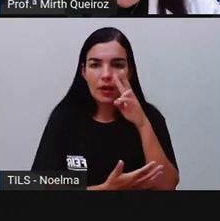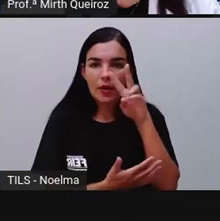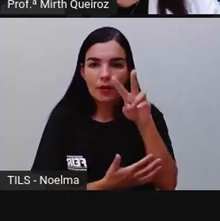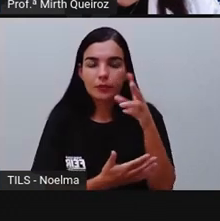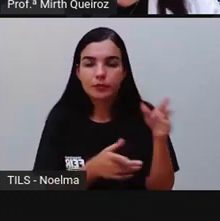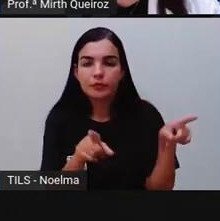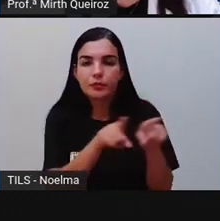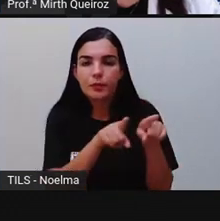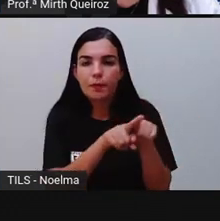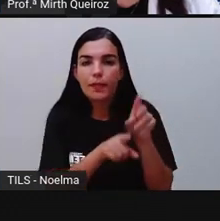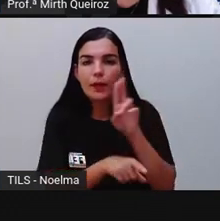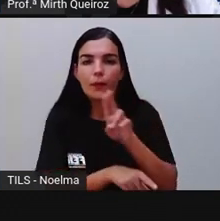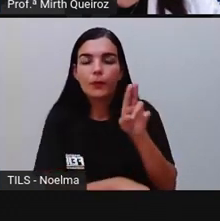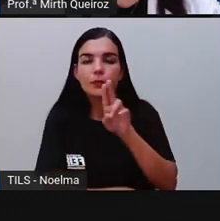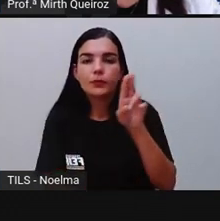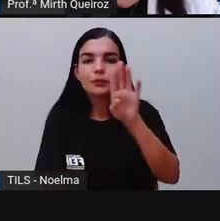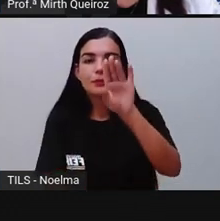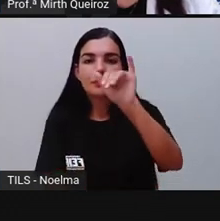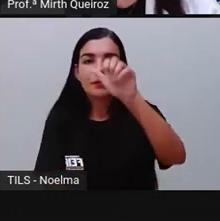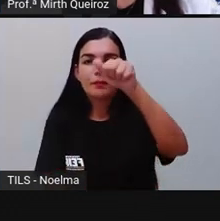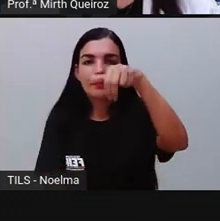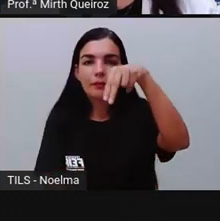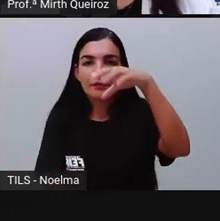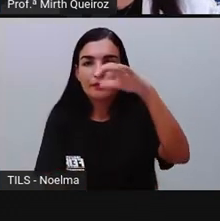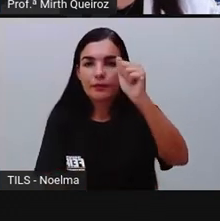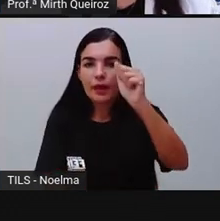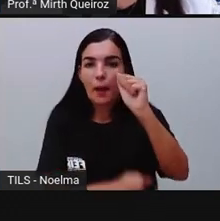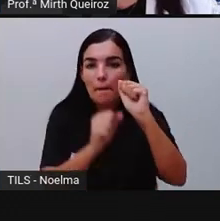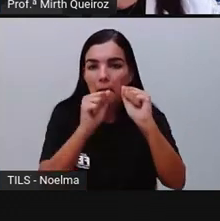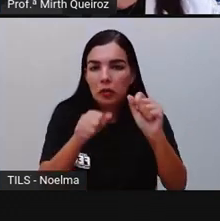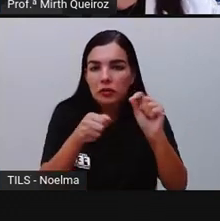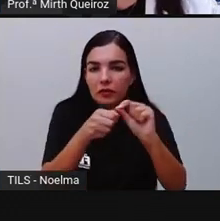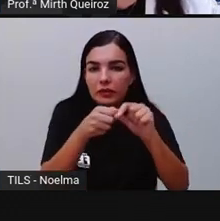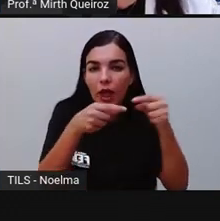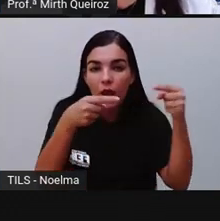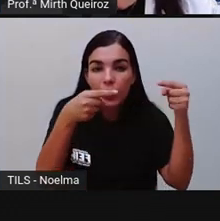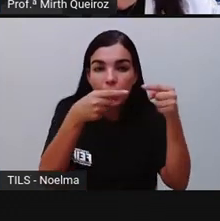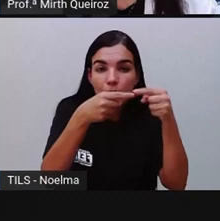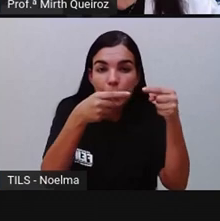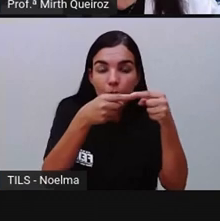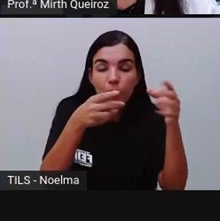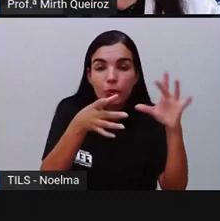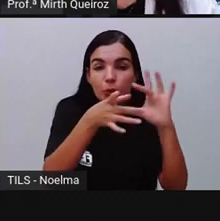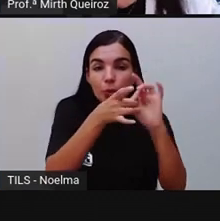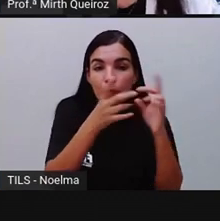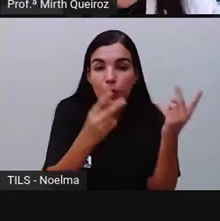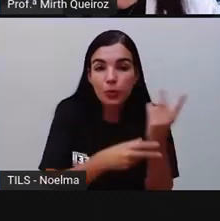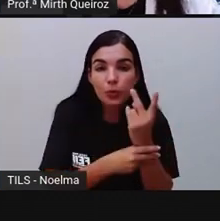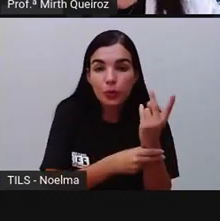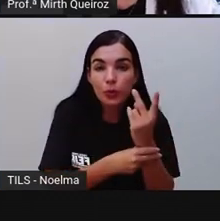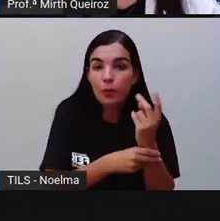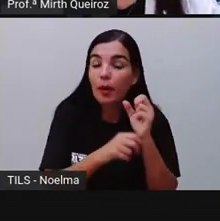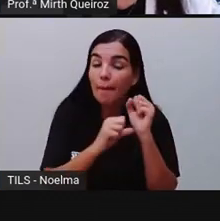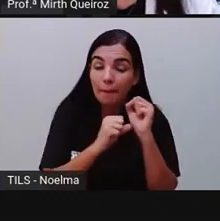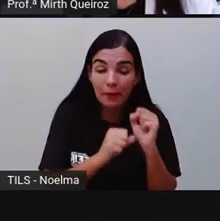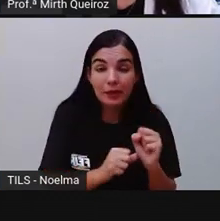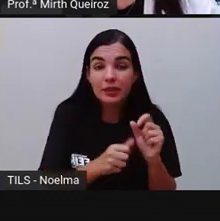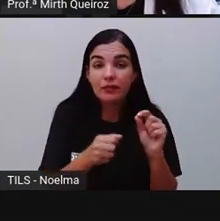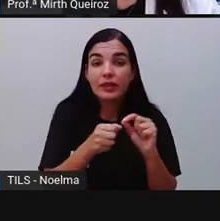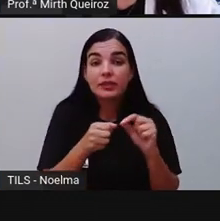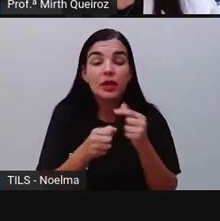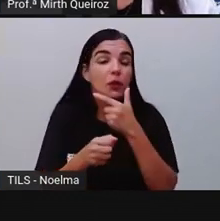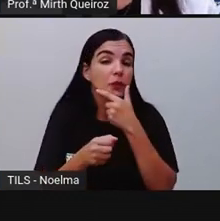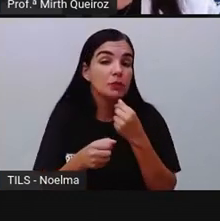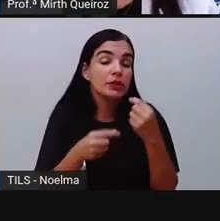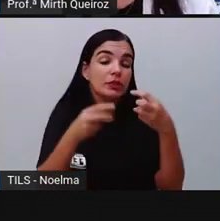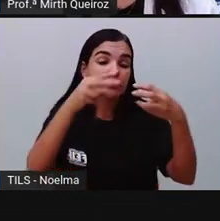Observe que a Bianca pode fazer dupla com Carlos, com Miguel ou com Rodolfo. A mesma análise está sendo